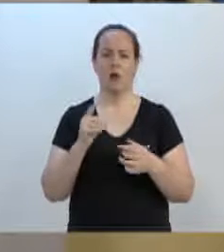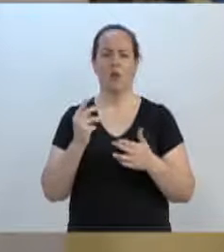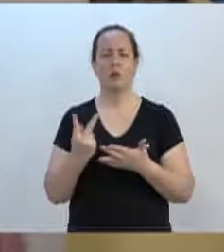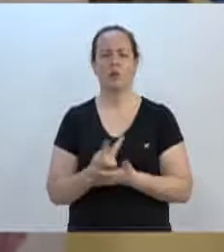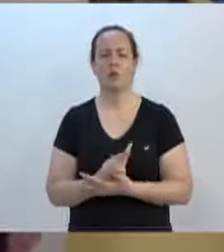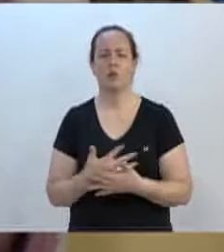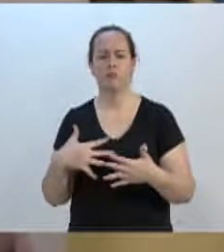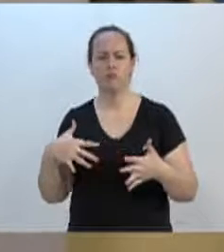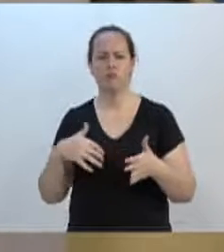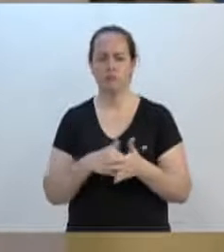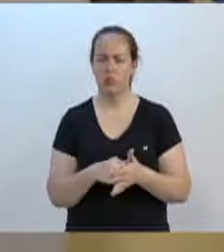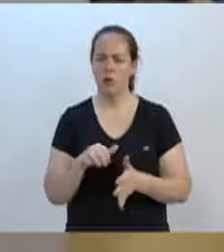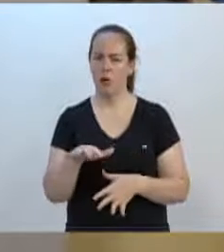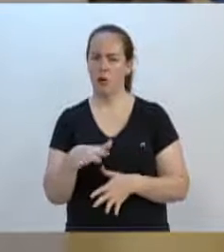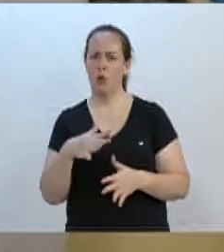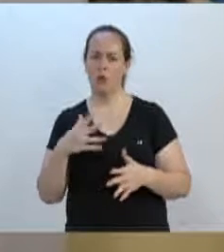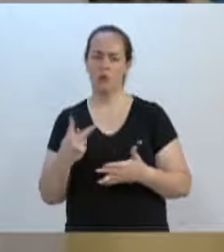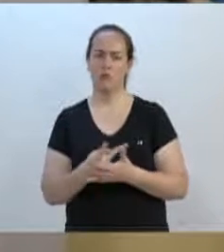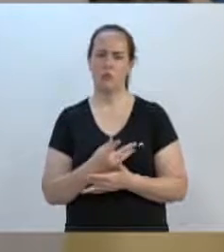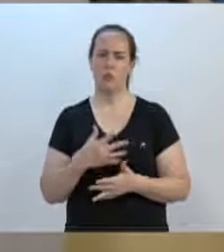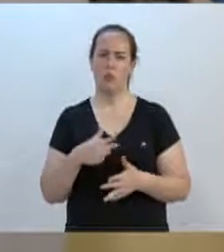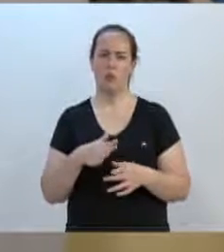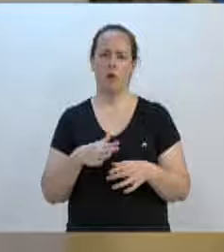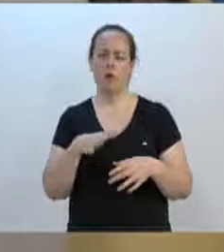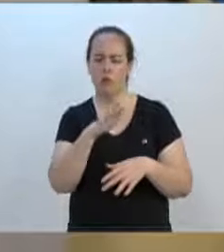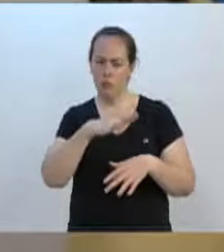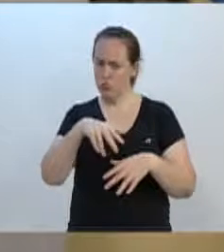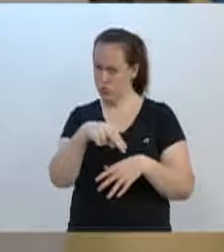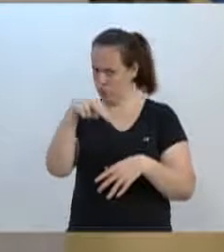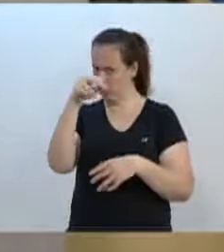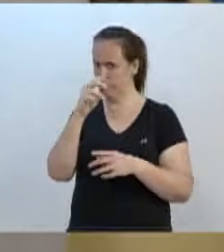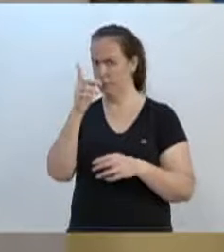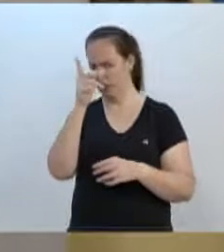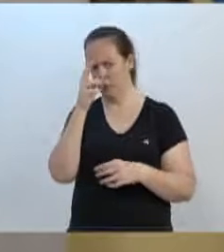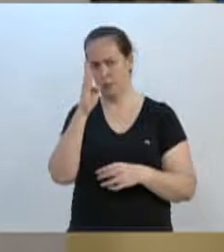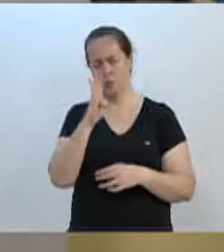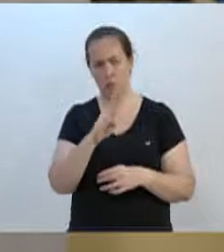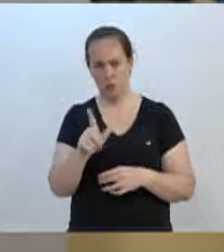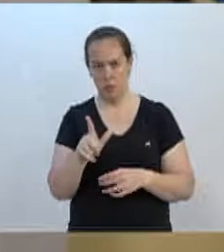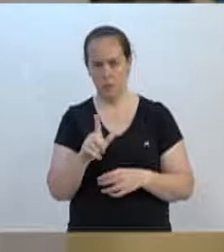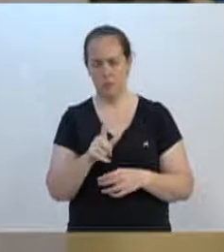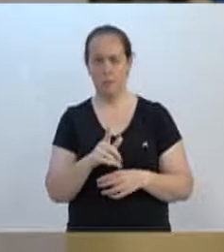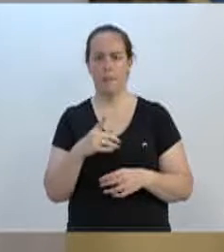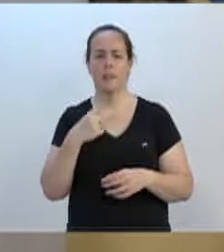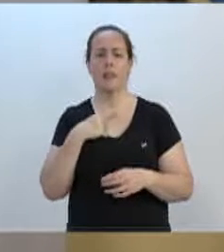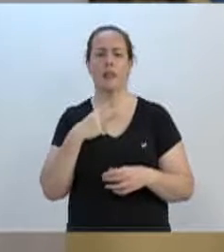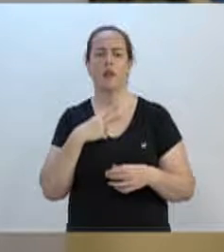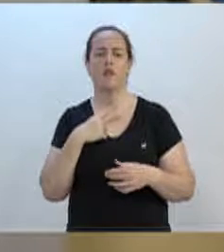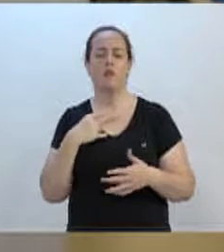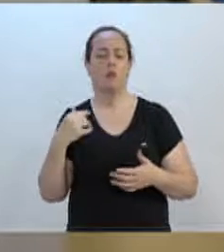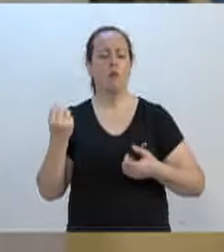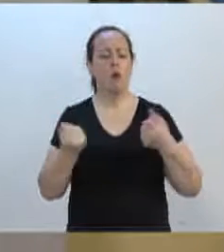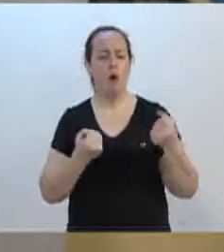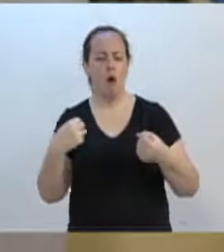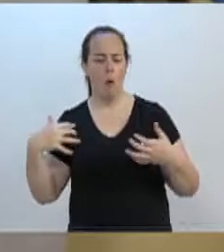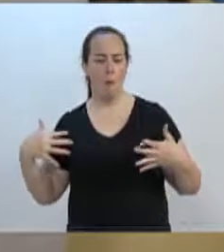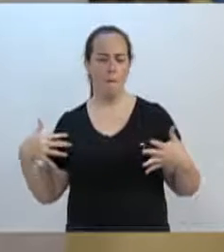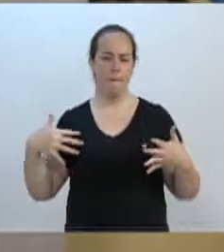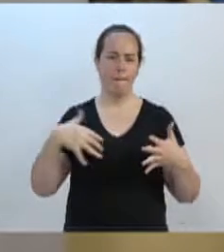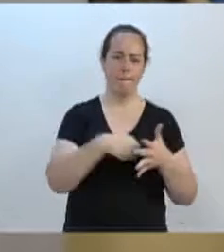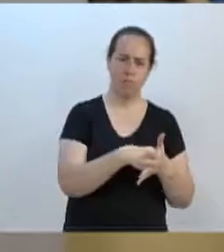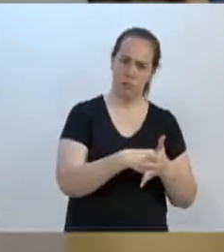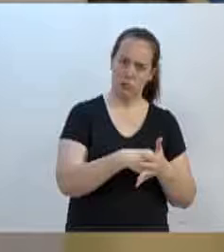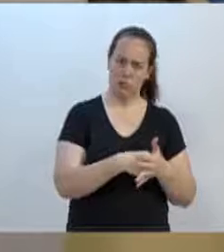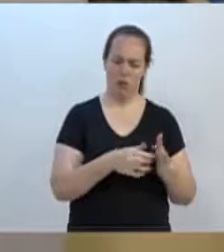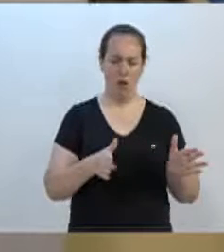que aconteceu lá pela região norte, um acidente muito grave, quando um veículo bateu em uma caixa de